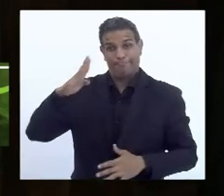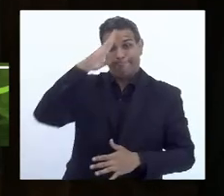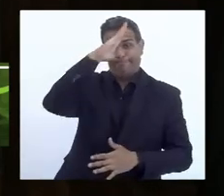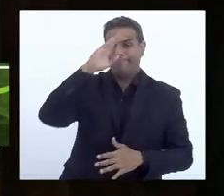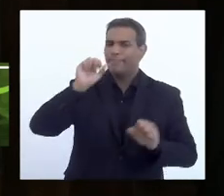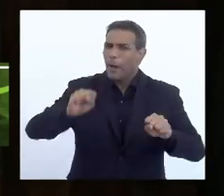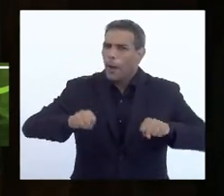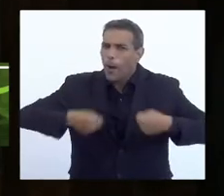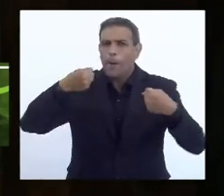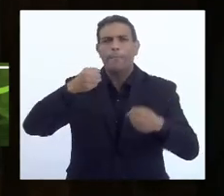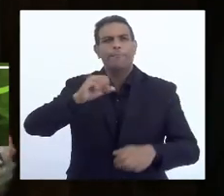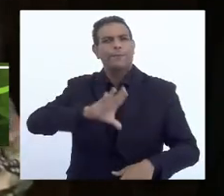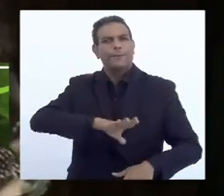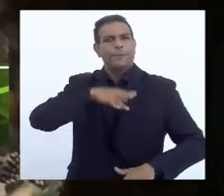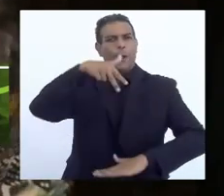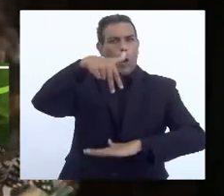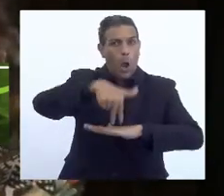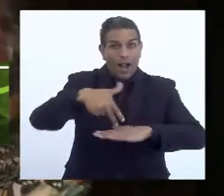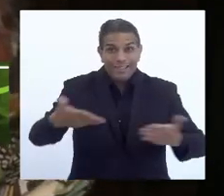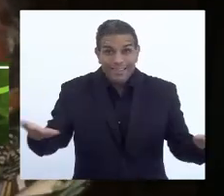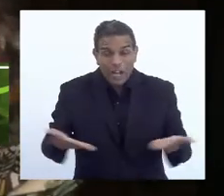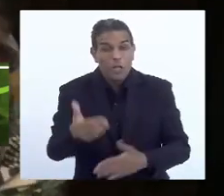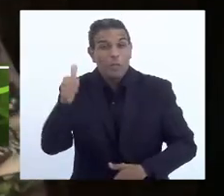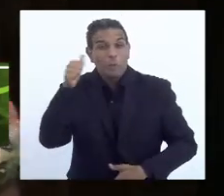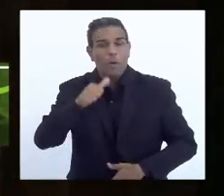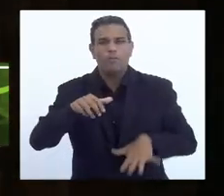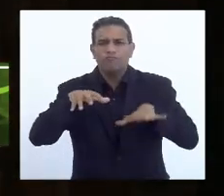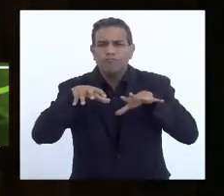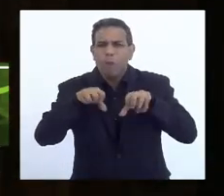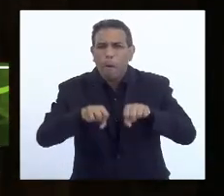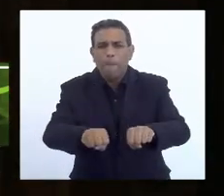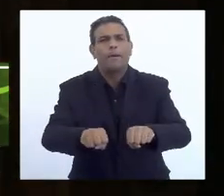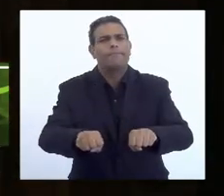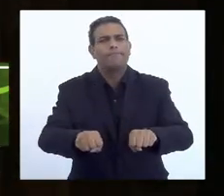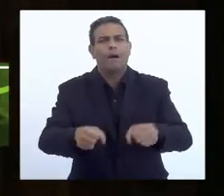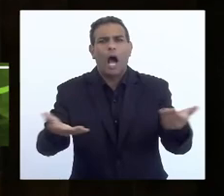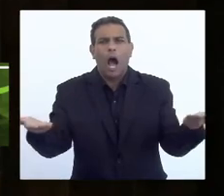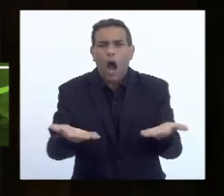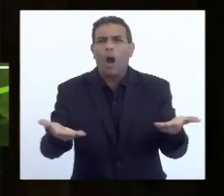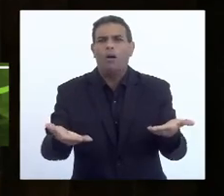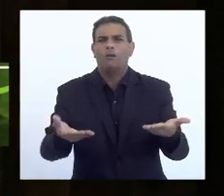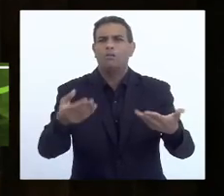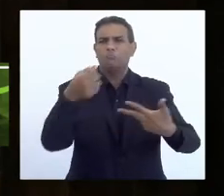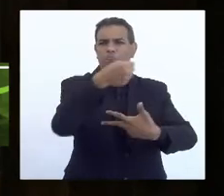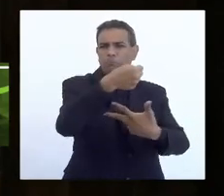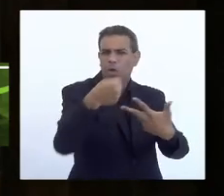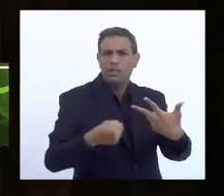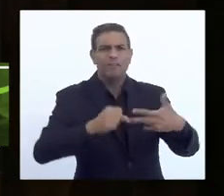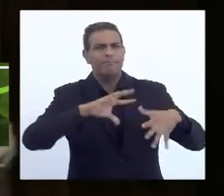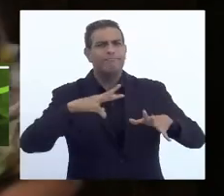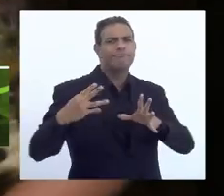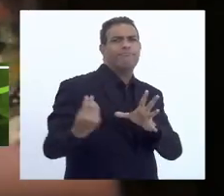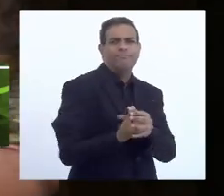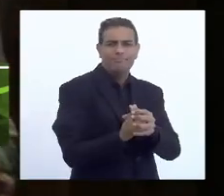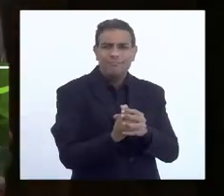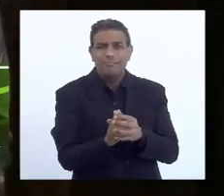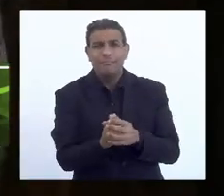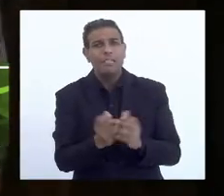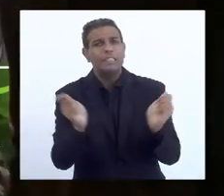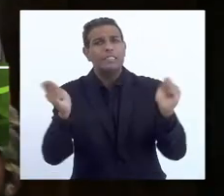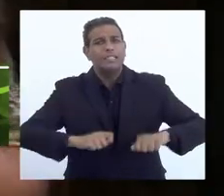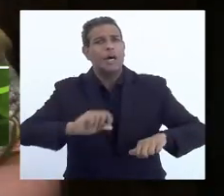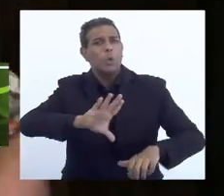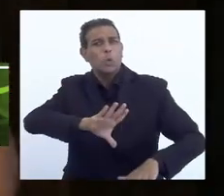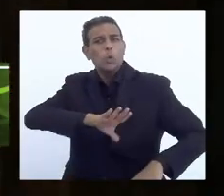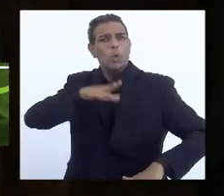ato de coragem. E ser mulher que ocupa um espaço de poder hoje, para além de um ato de